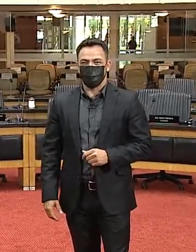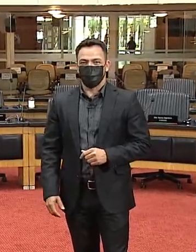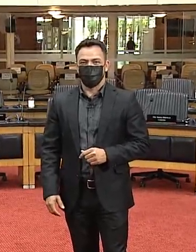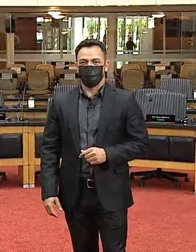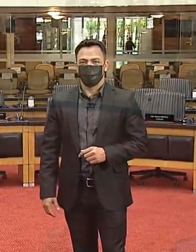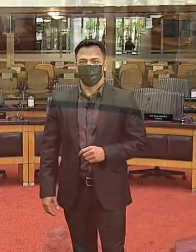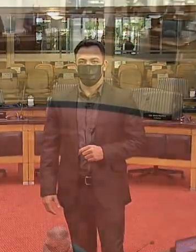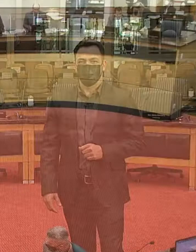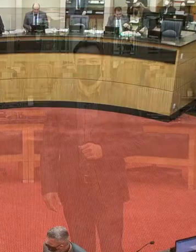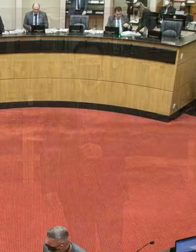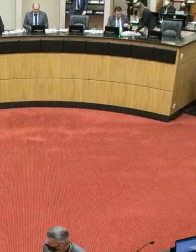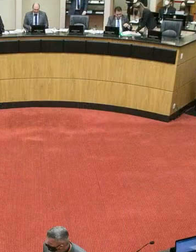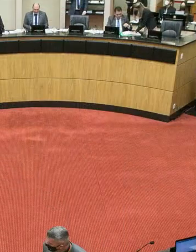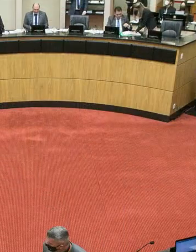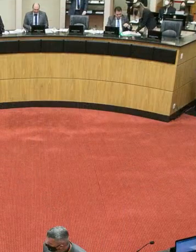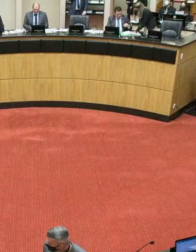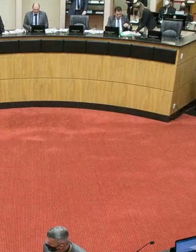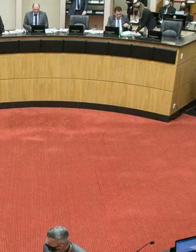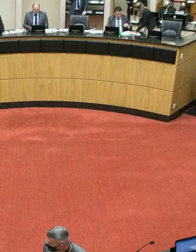até a próxima!